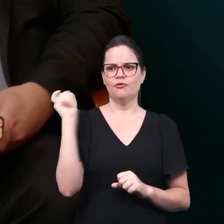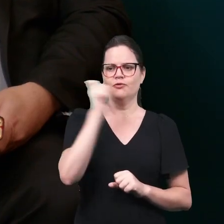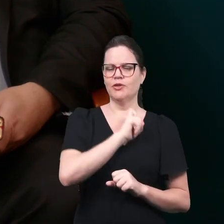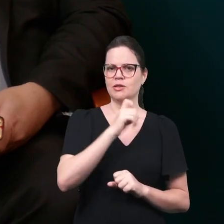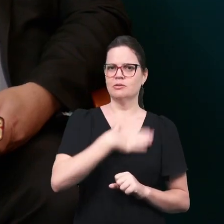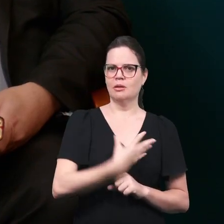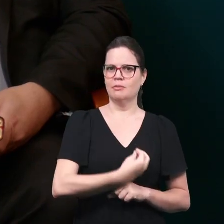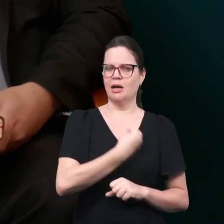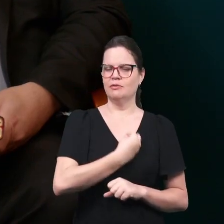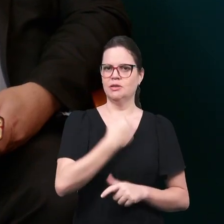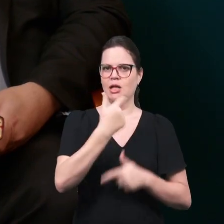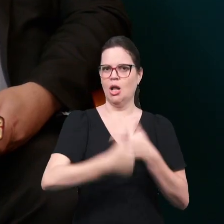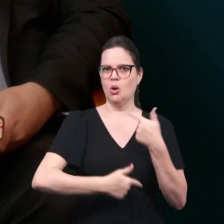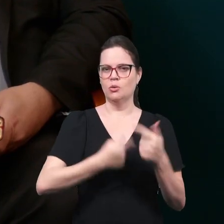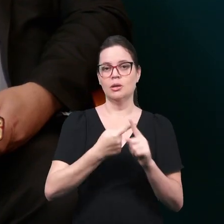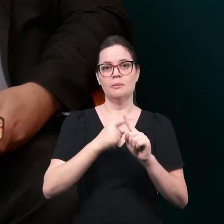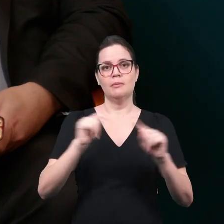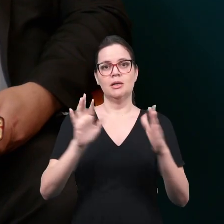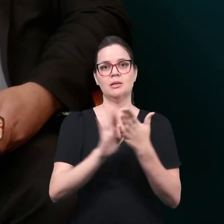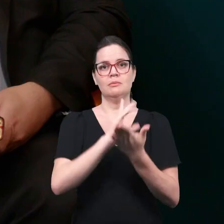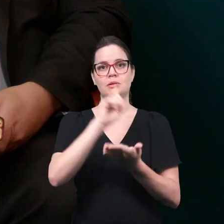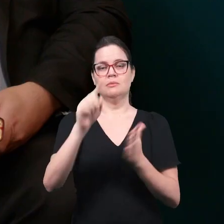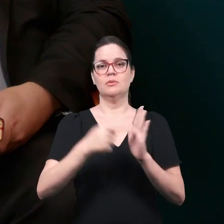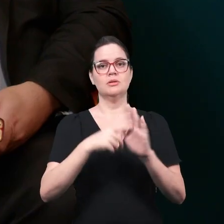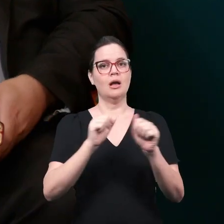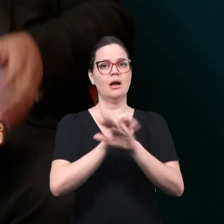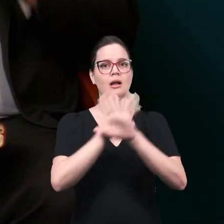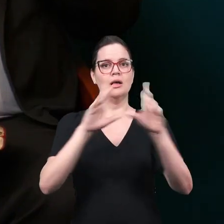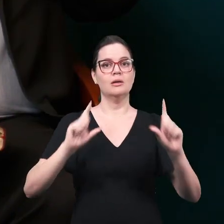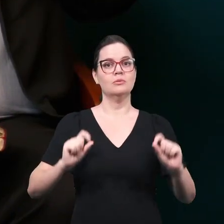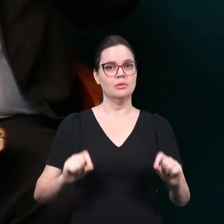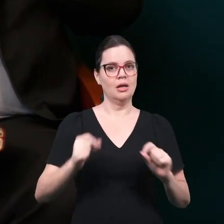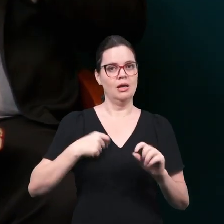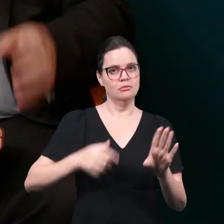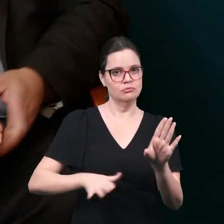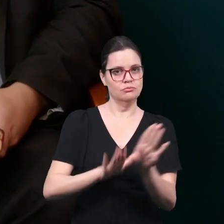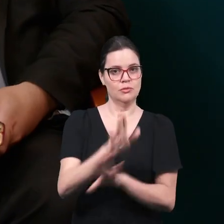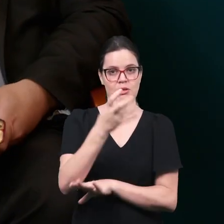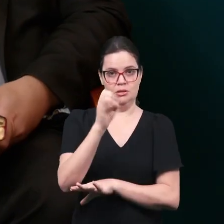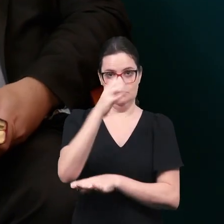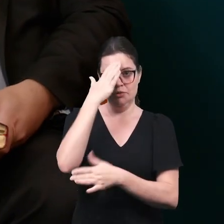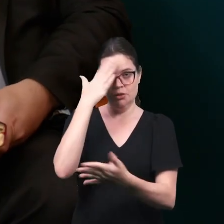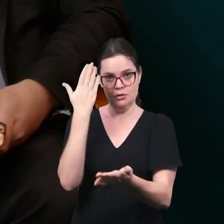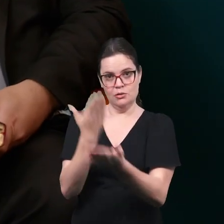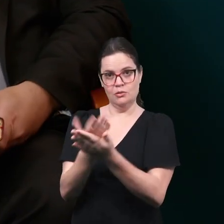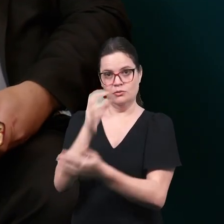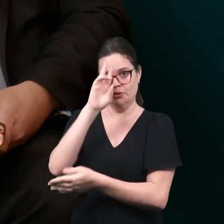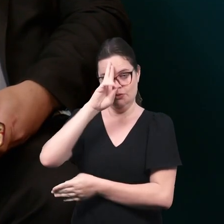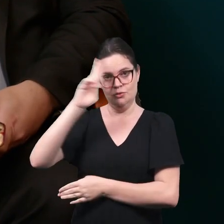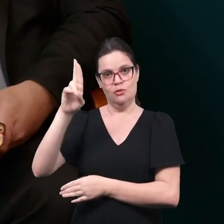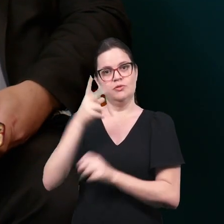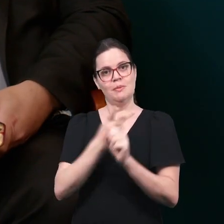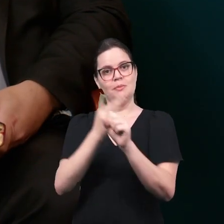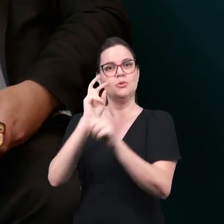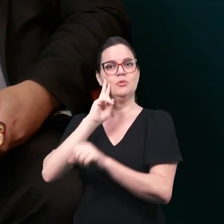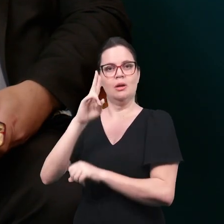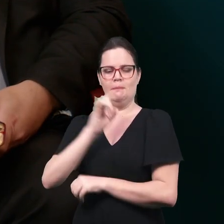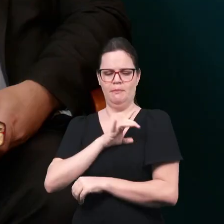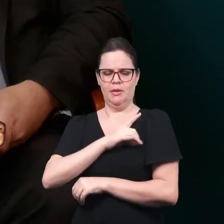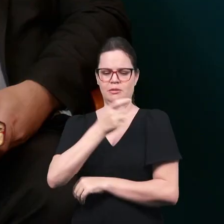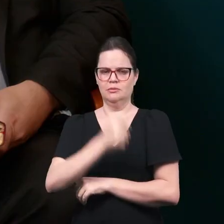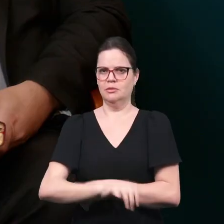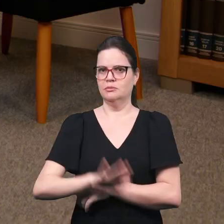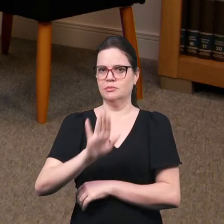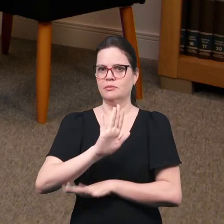momento difícil, e a palavra para o seu coração é que, se você confiar no Senhor, se você buscá-lo, você não tem o que temer.